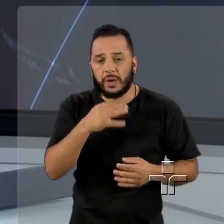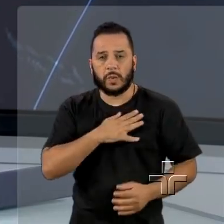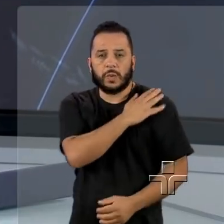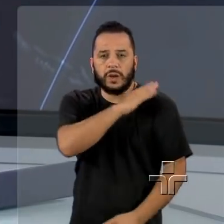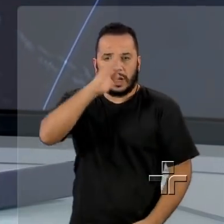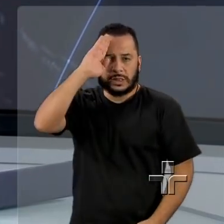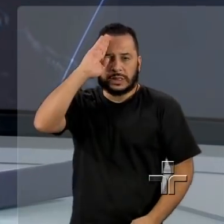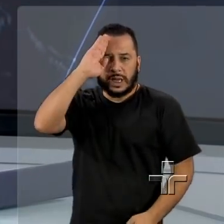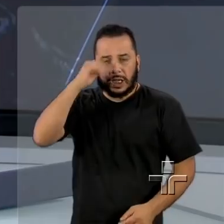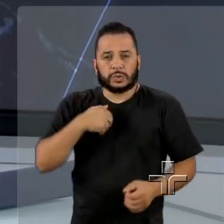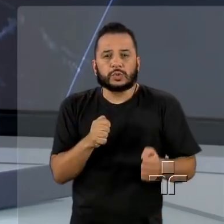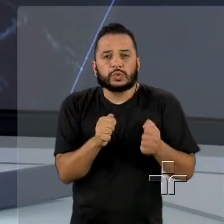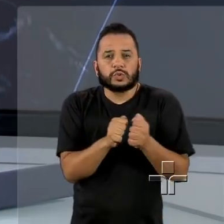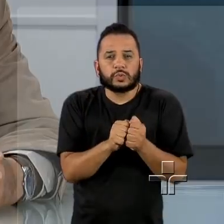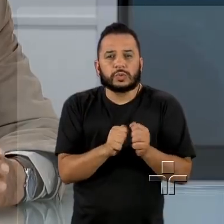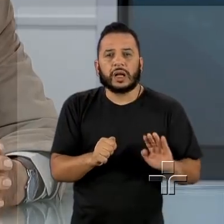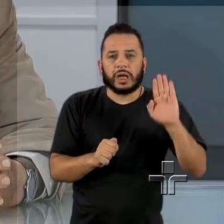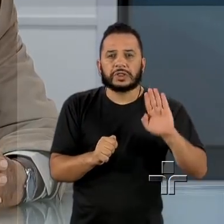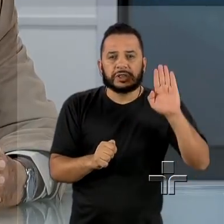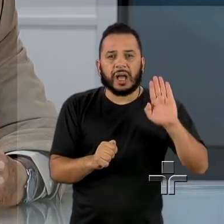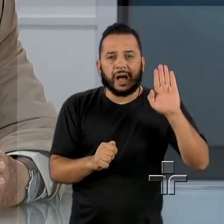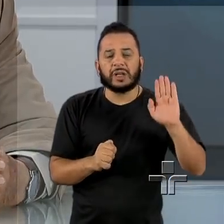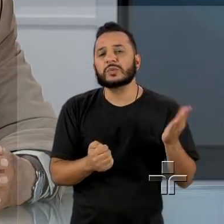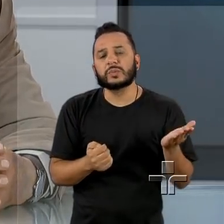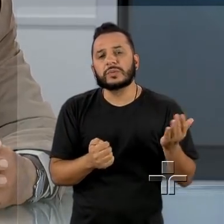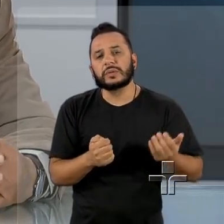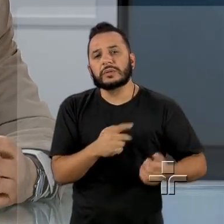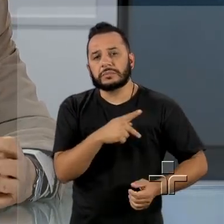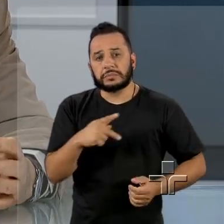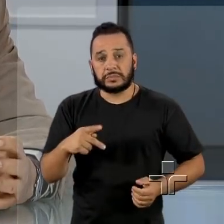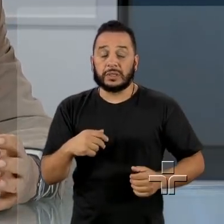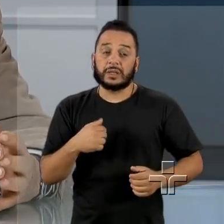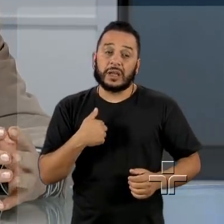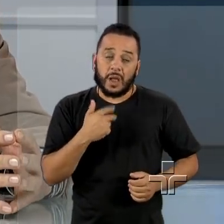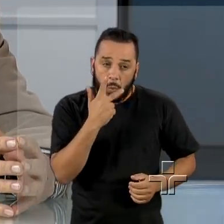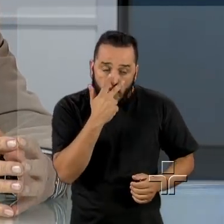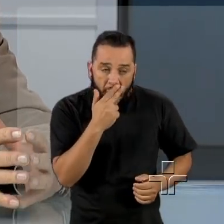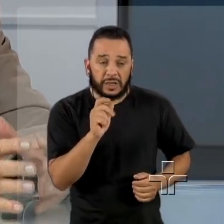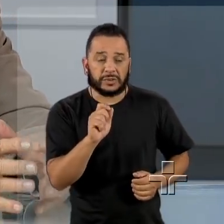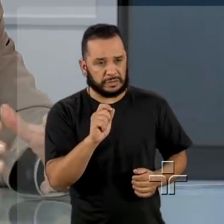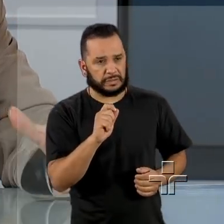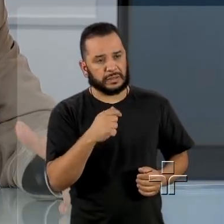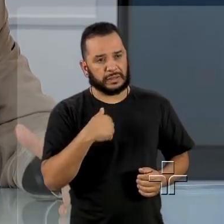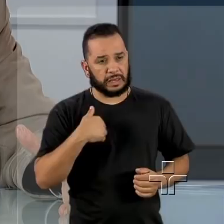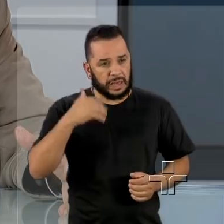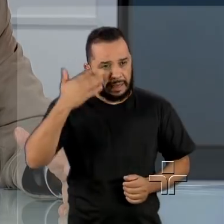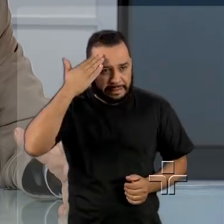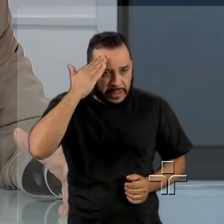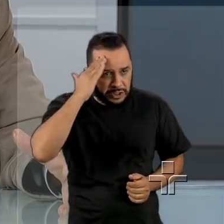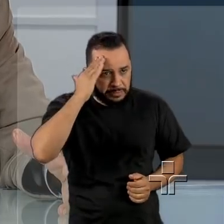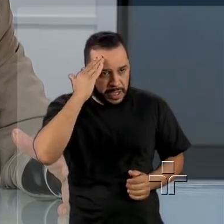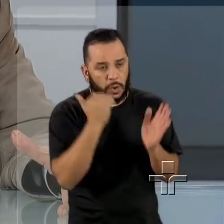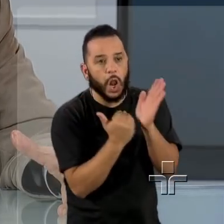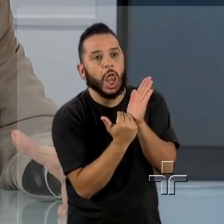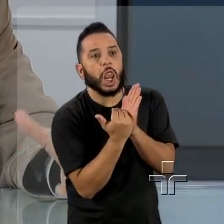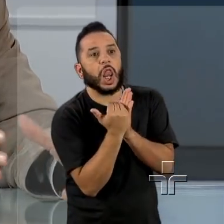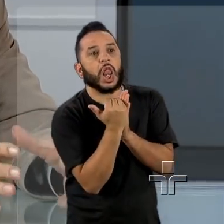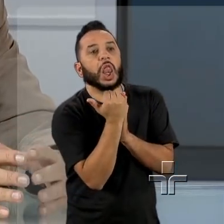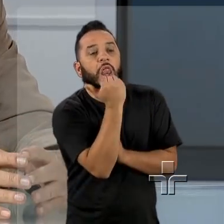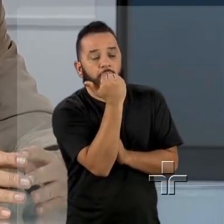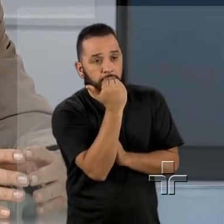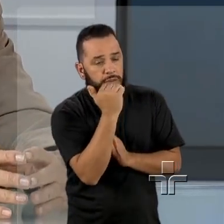o caráter pluripartidário dos encontros. Todo diálogo nessa quadra histórica que a gente está vivendo aqui no país, né,